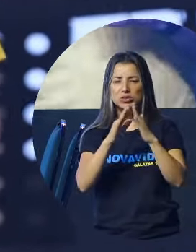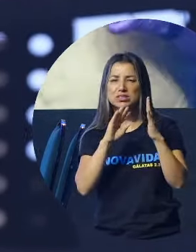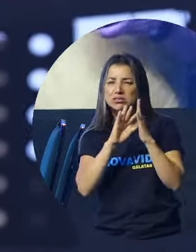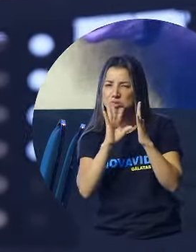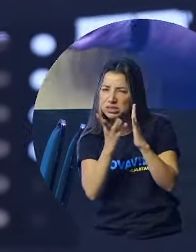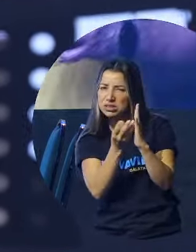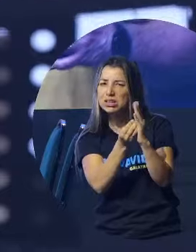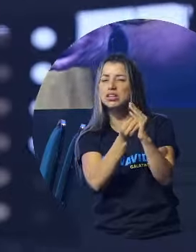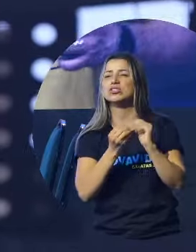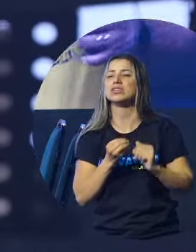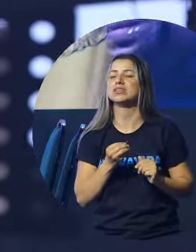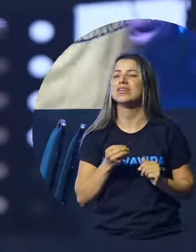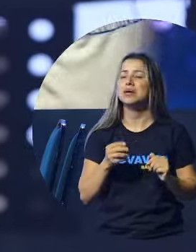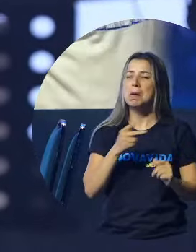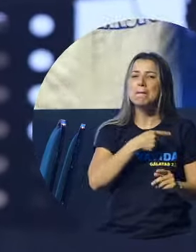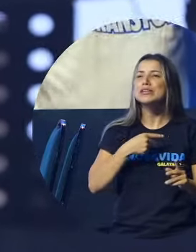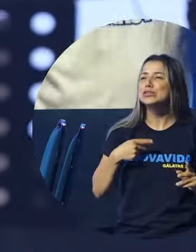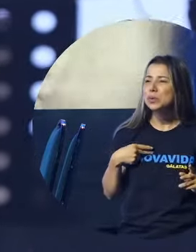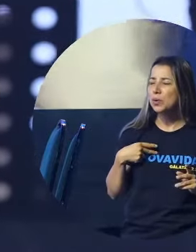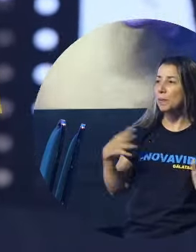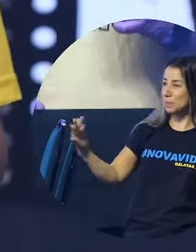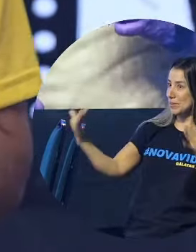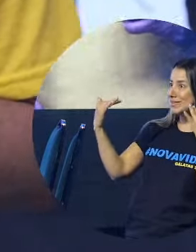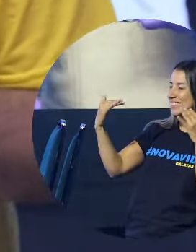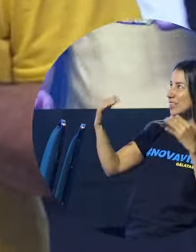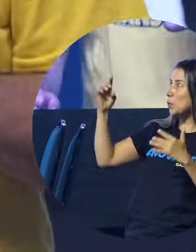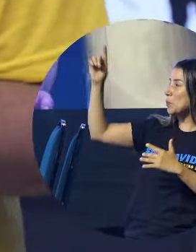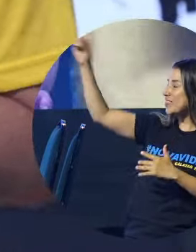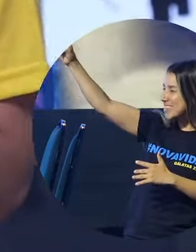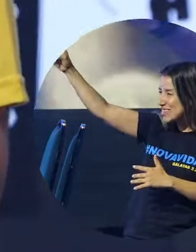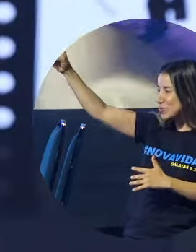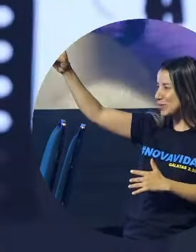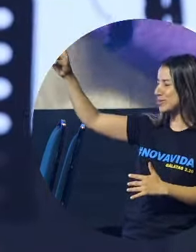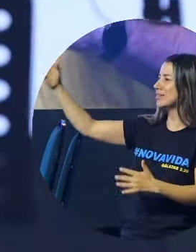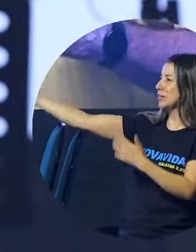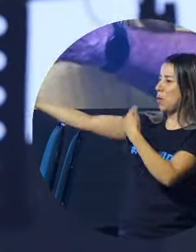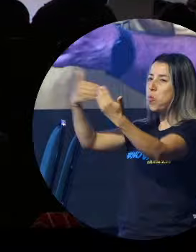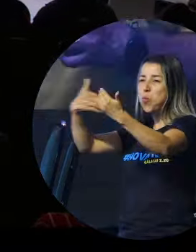Pastor, presta atenção no negócio. Deus está trazendo as nações para o Brasil. E Deus